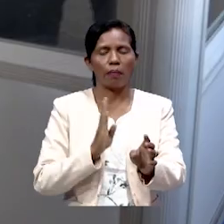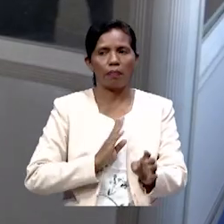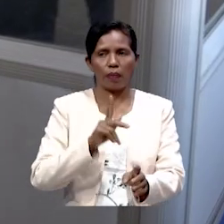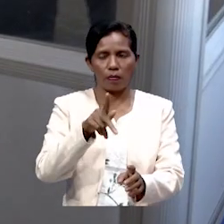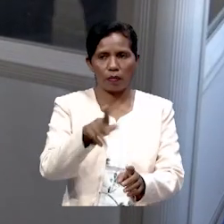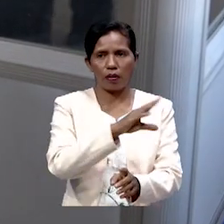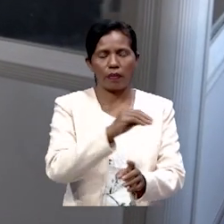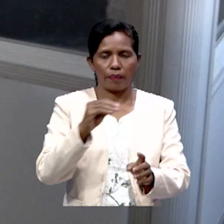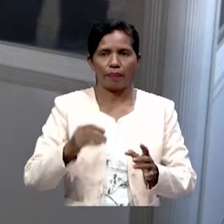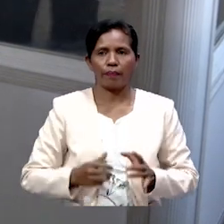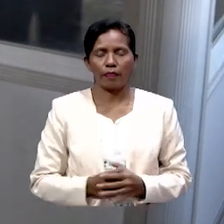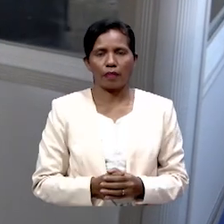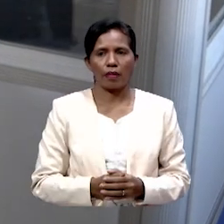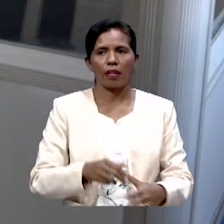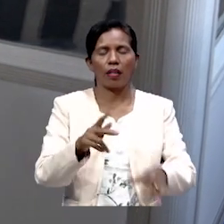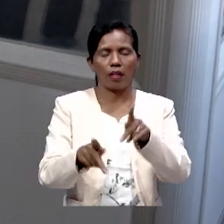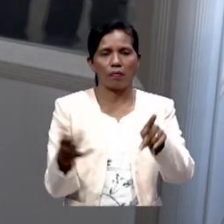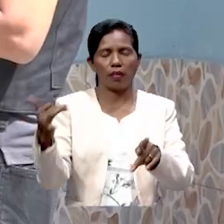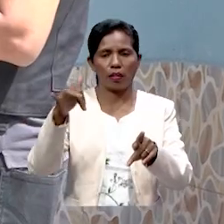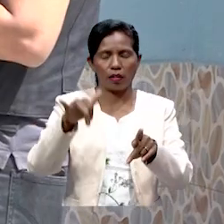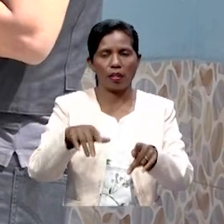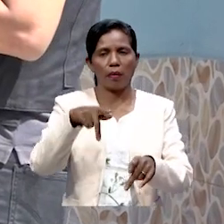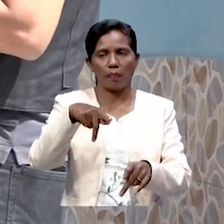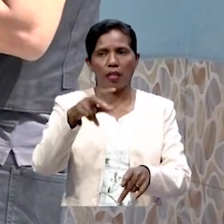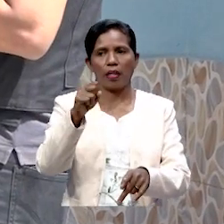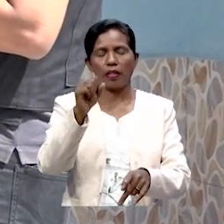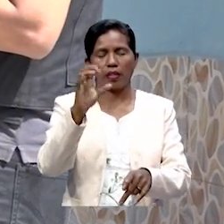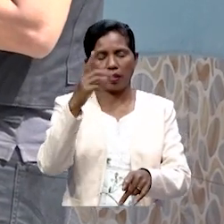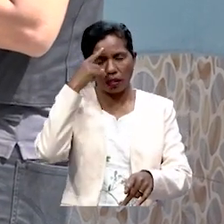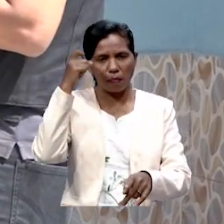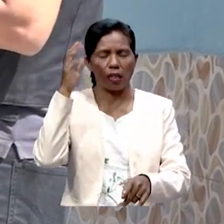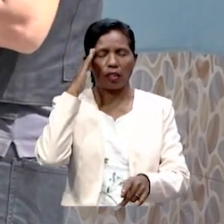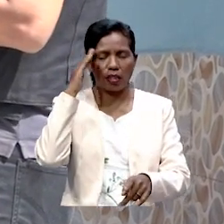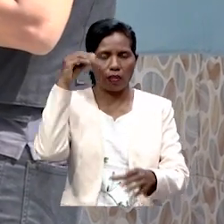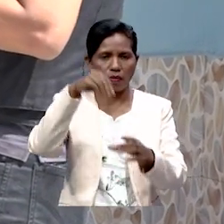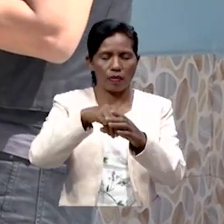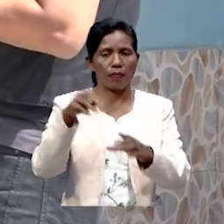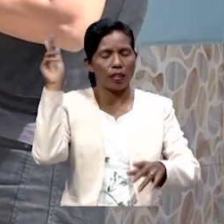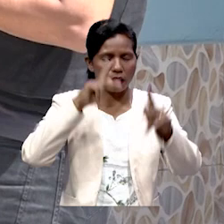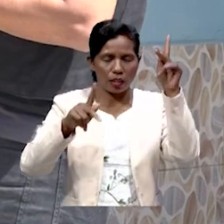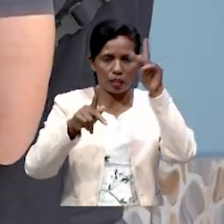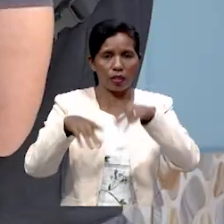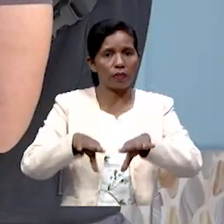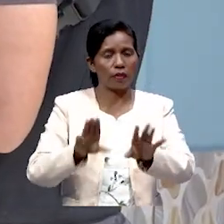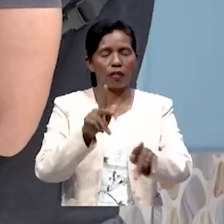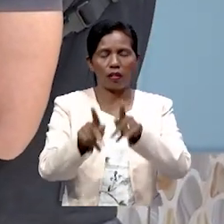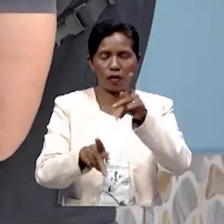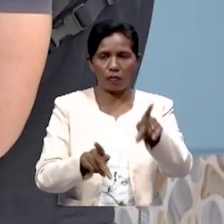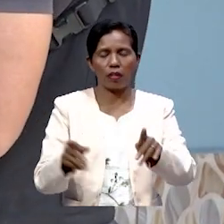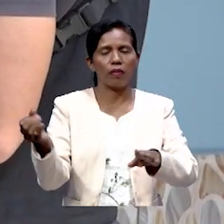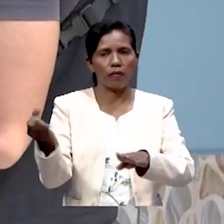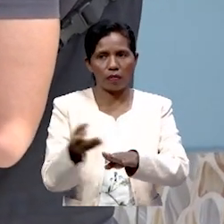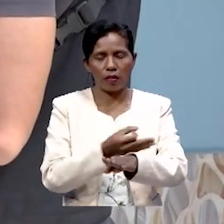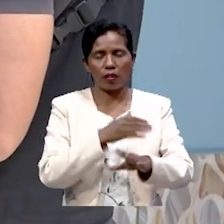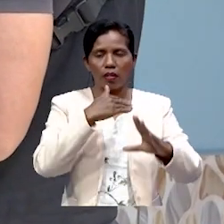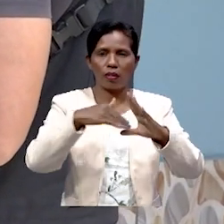administrativo Dongaleso. Cidadão Sira na BPC, calo detenção, tama desconfia e envolve e caso tráfico humano. No trata documento, ho